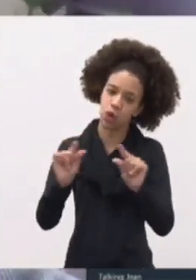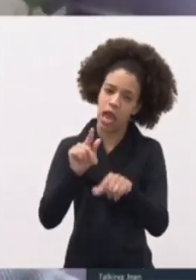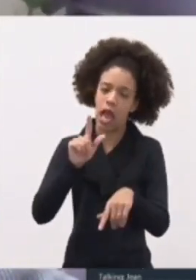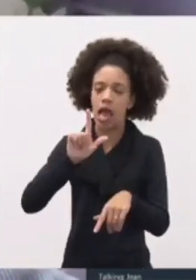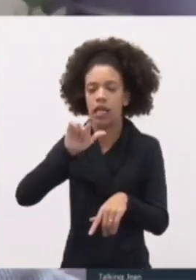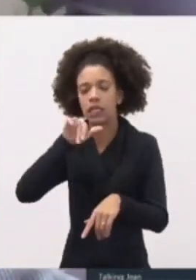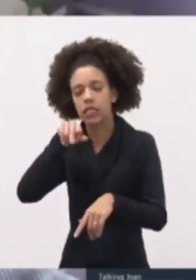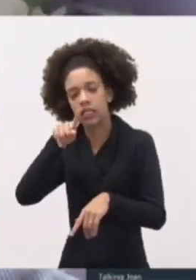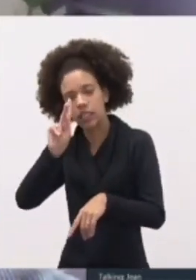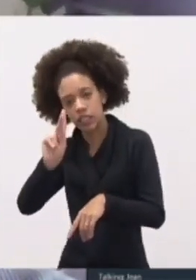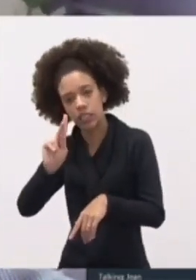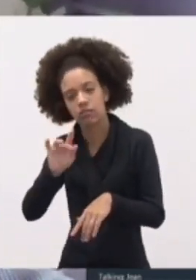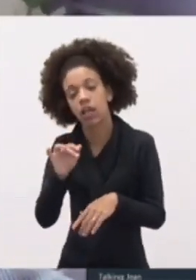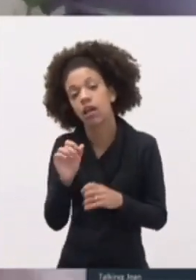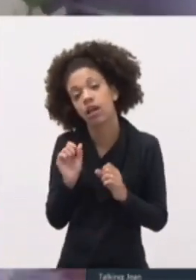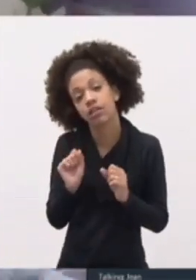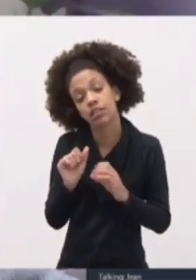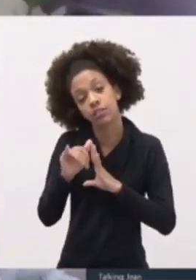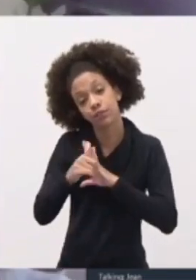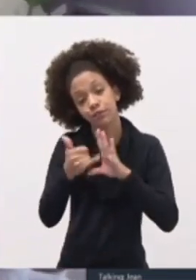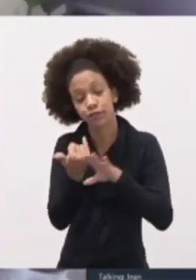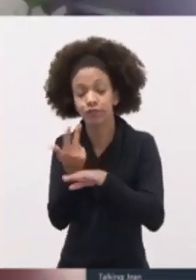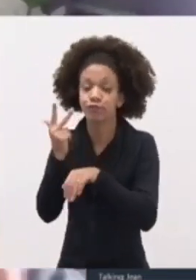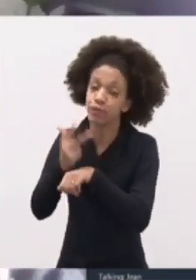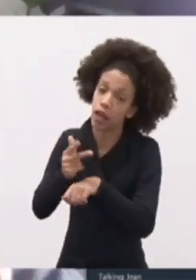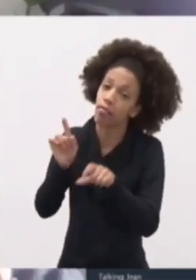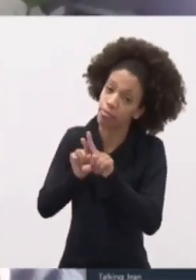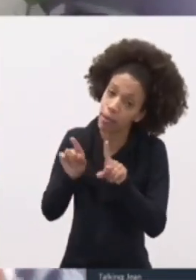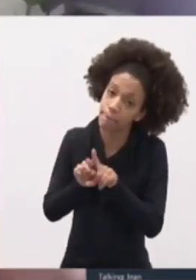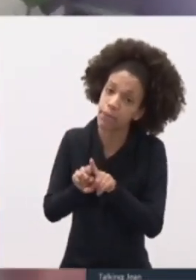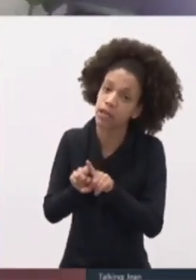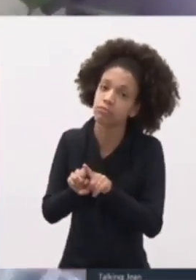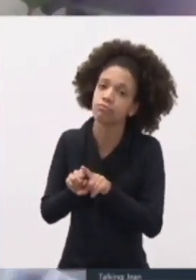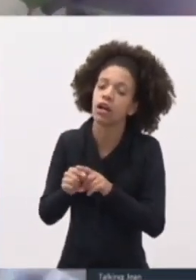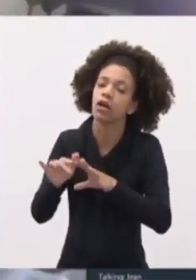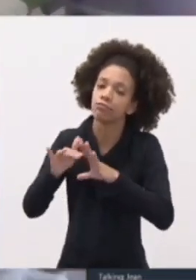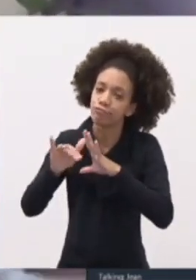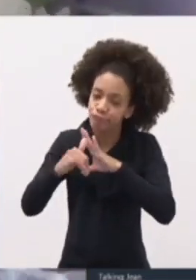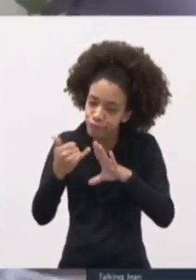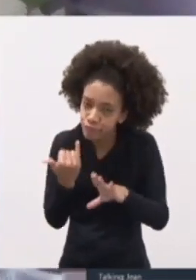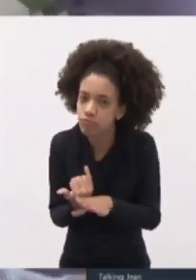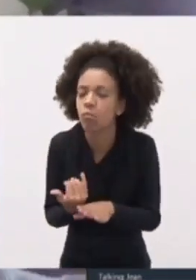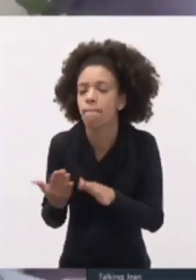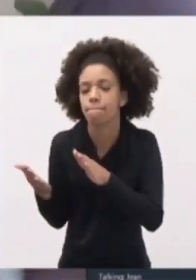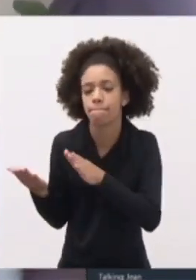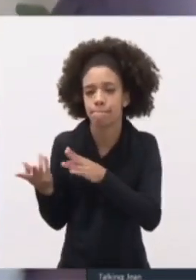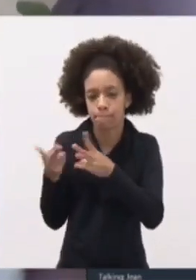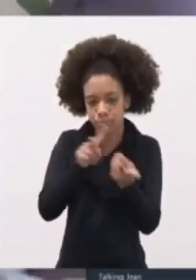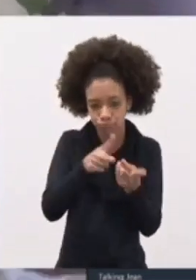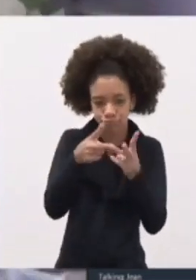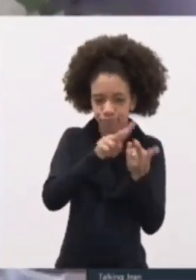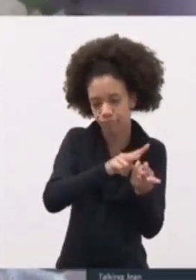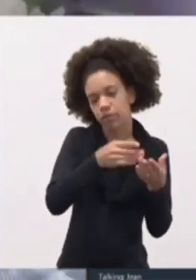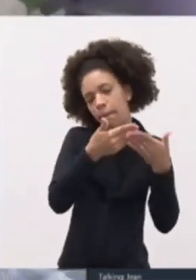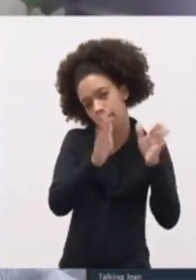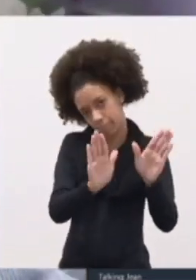que esses vídeos estão sendo também reproduzidos em outras plataformas abertas, né?